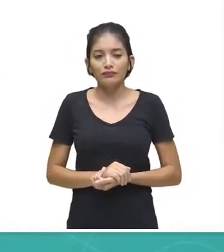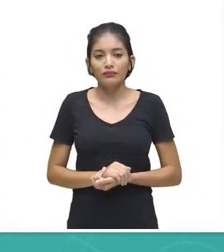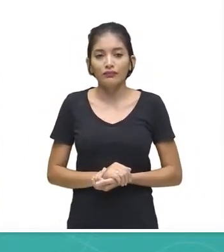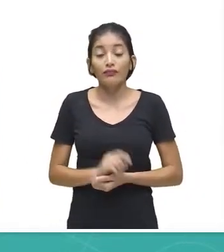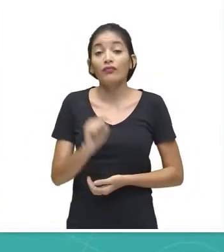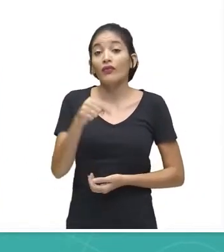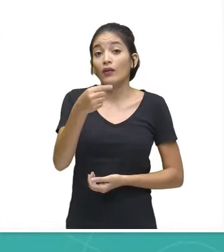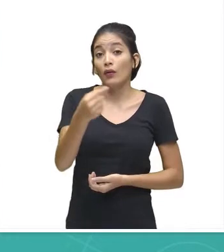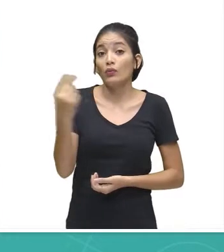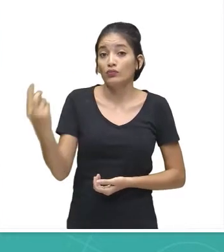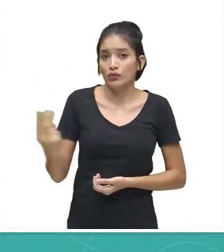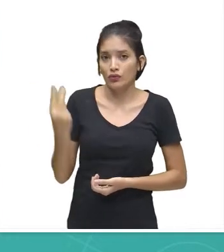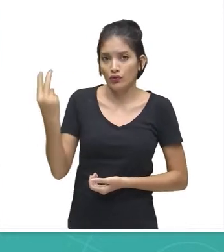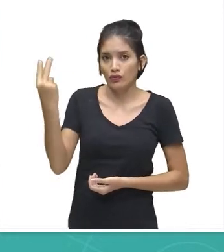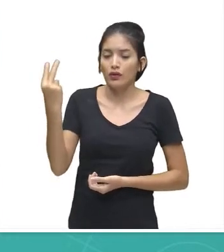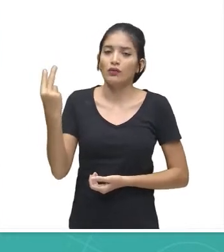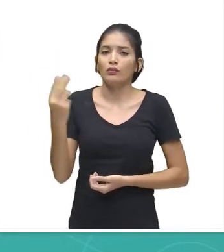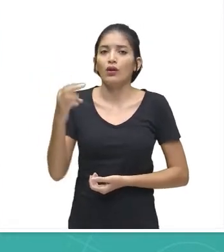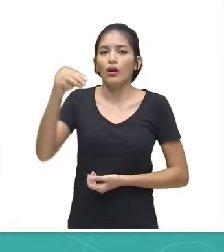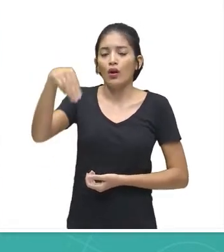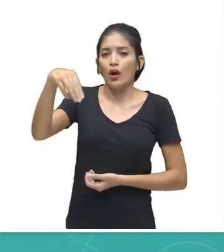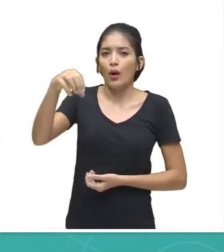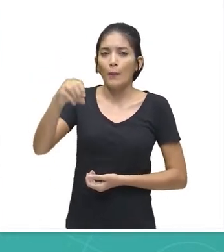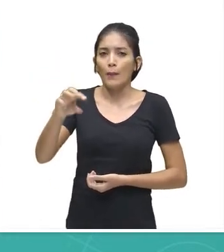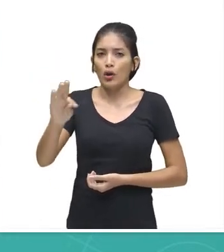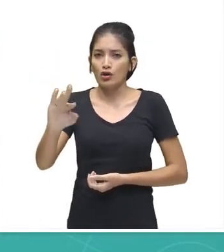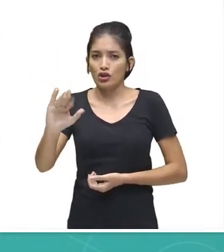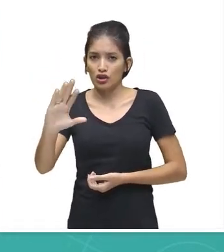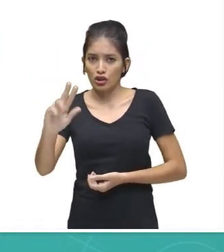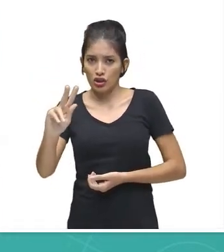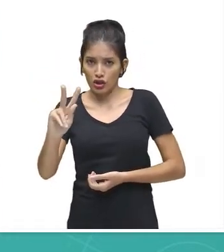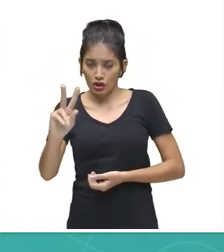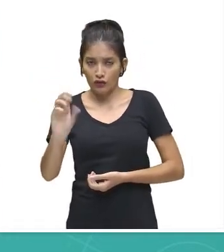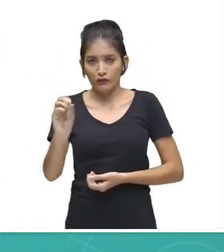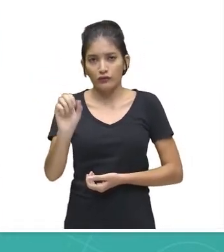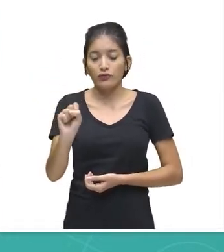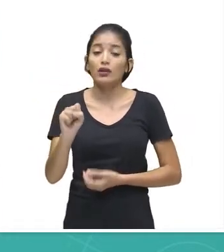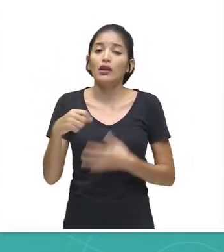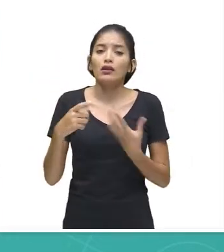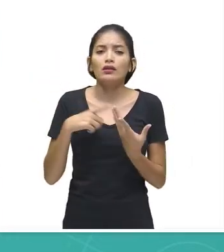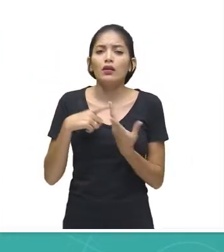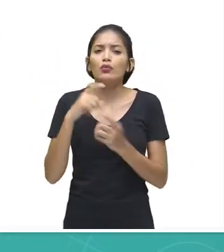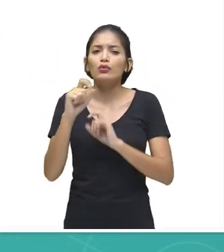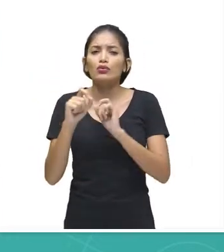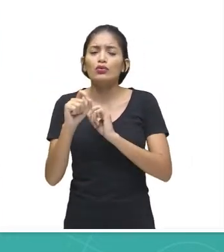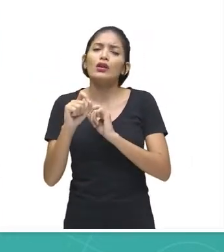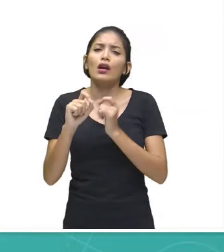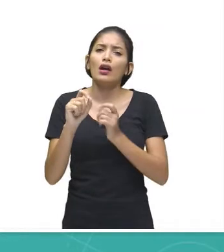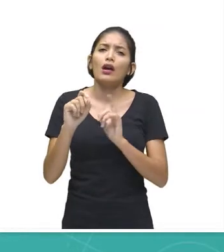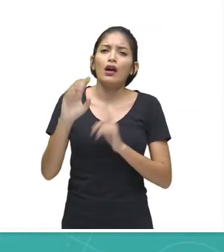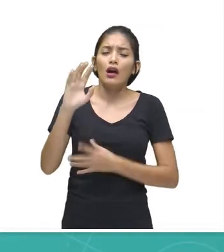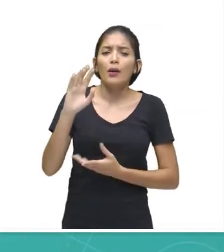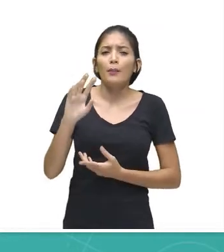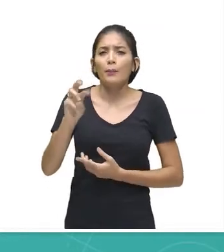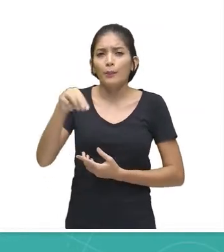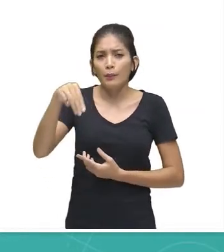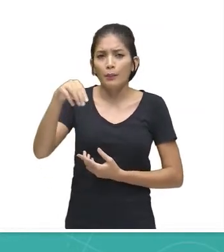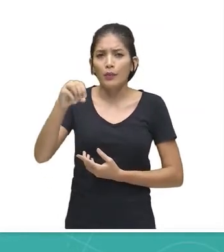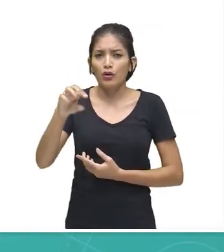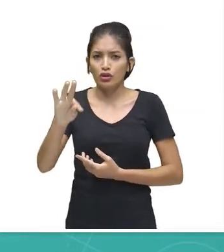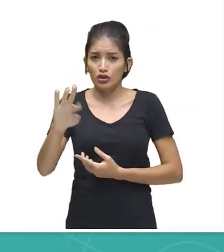valor, motivos. Evocamos certos motivos para justificar as